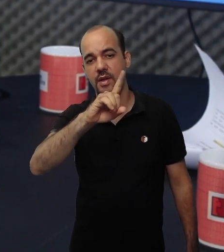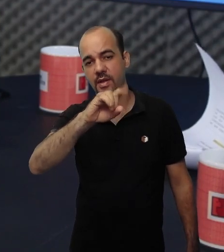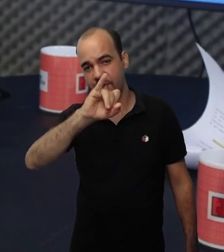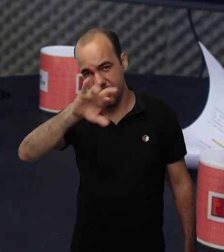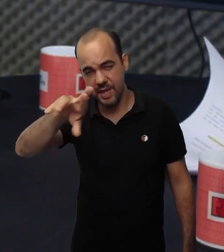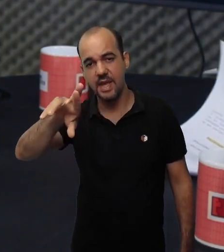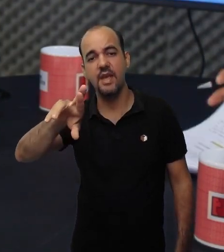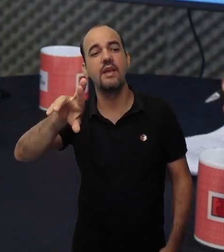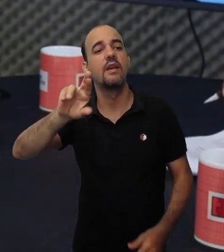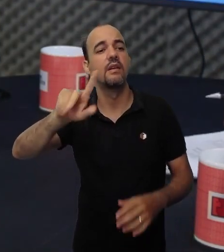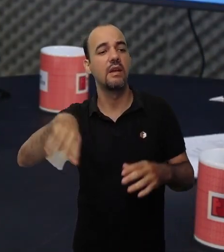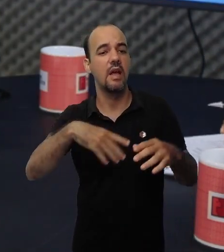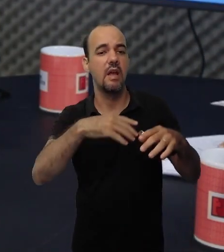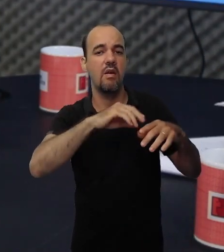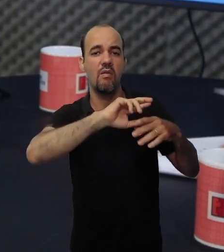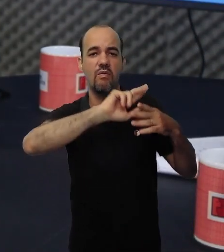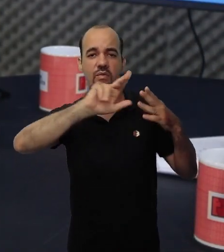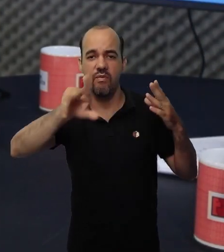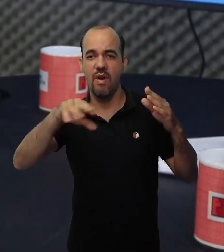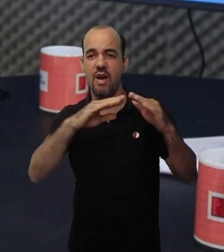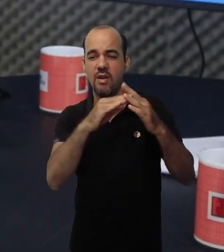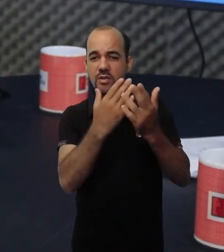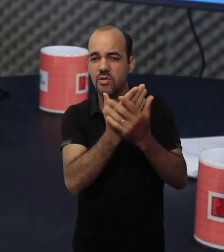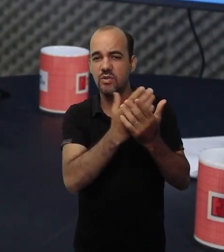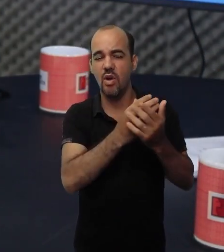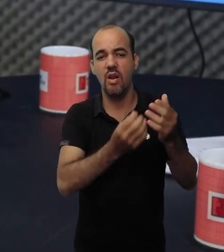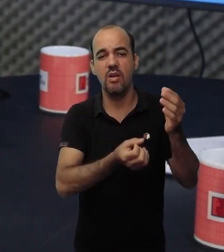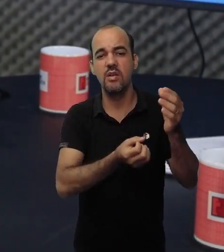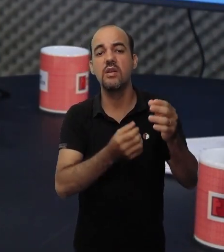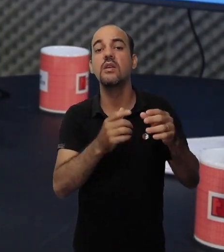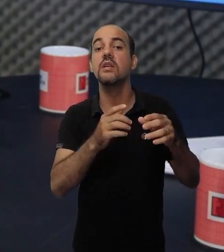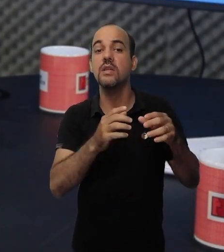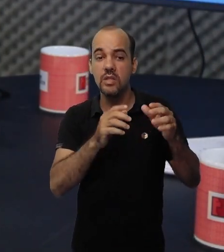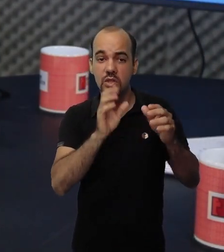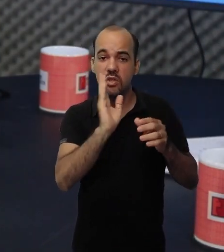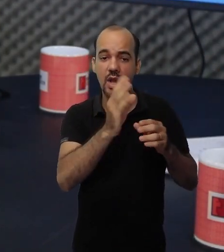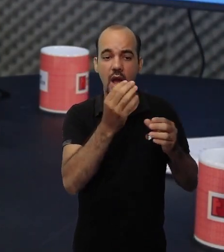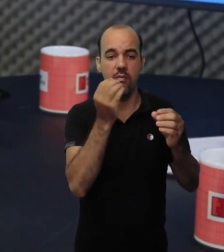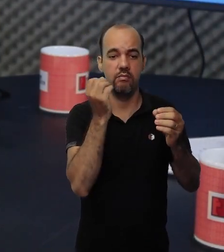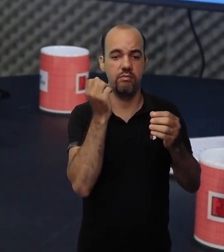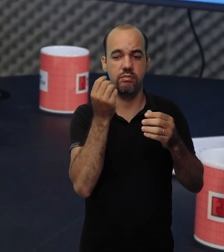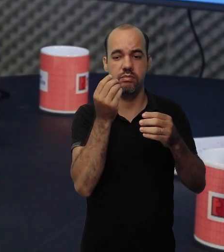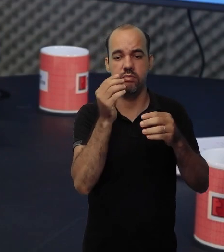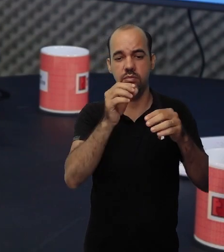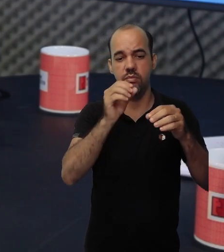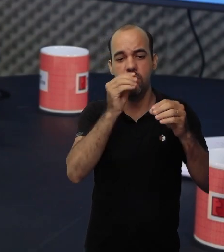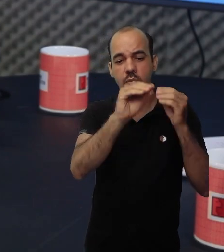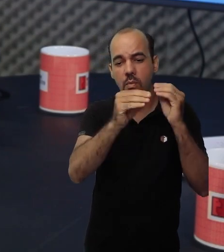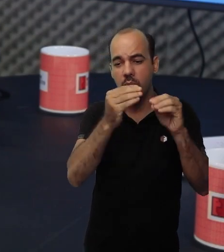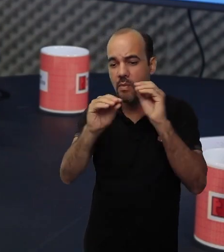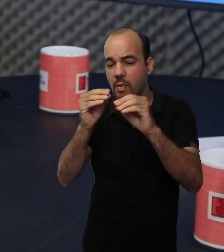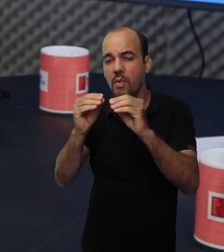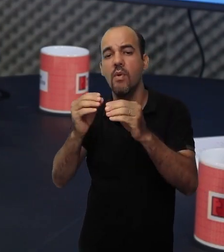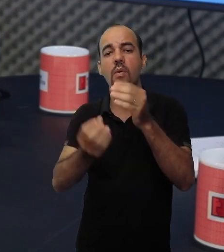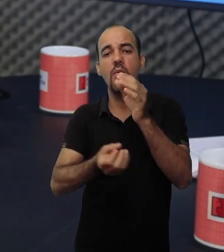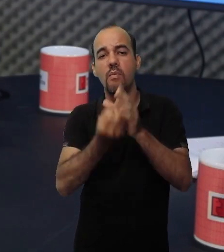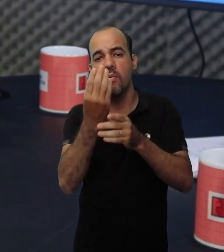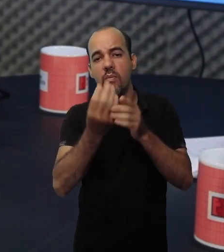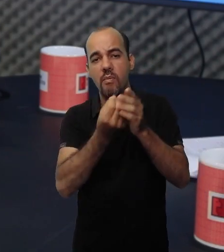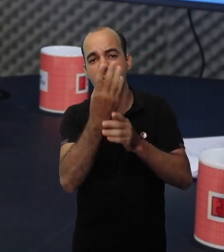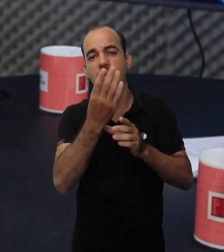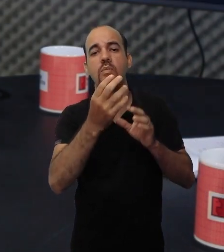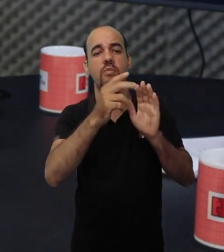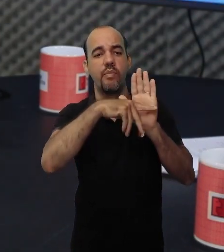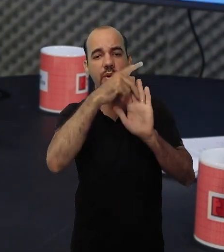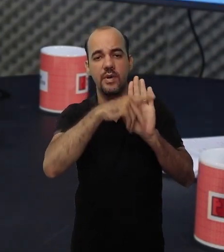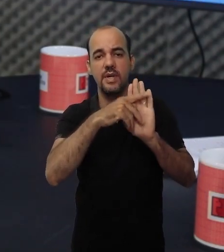tantas outras escolas que a gente construiu. E isso isso é bem interessante que